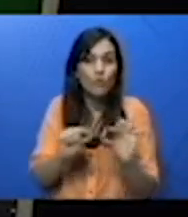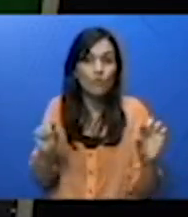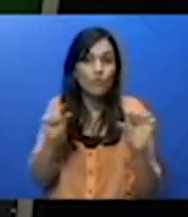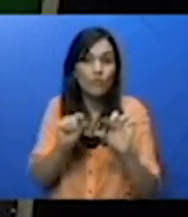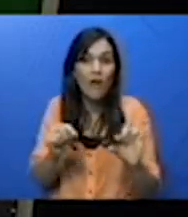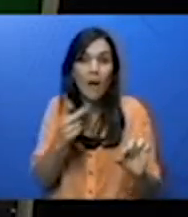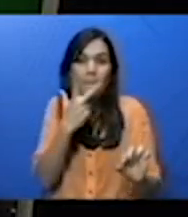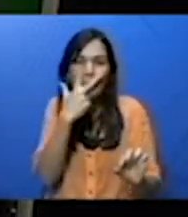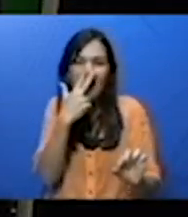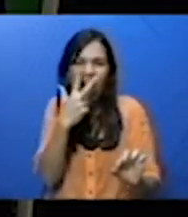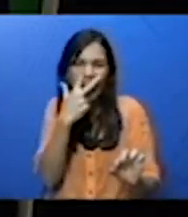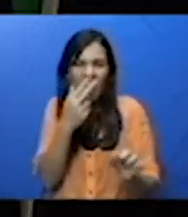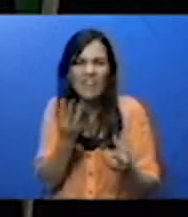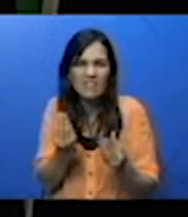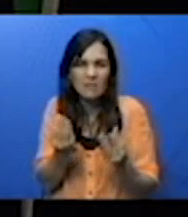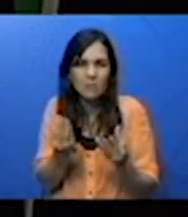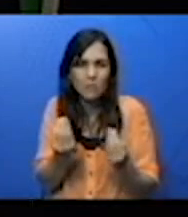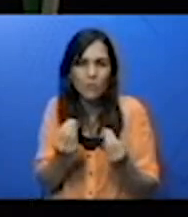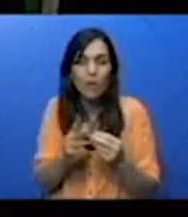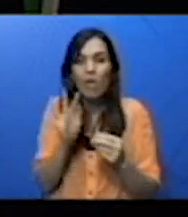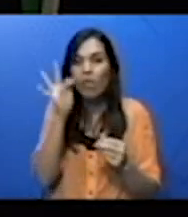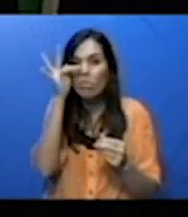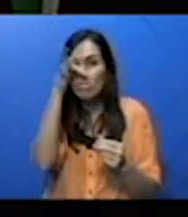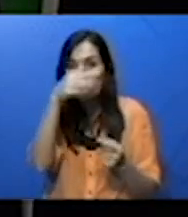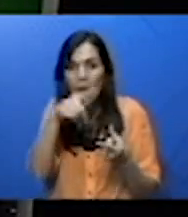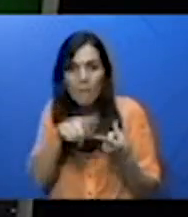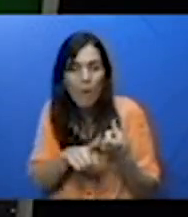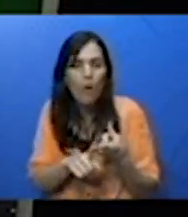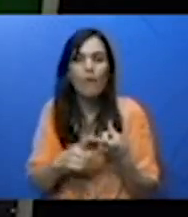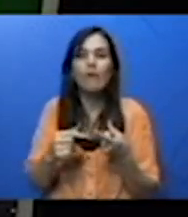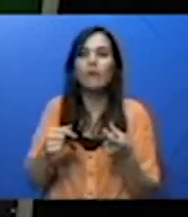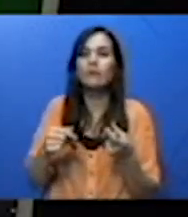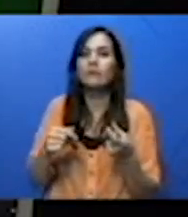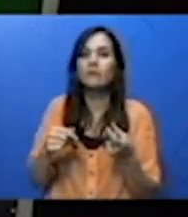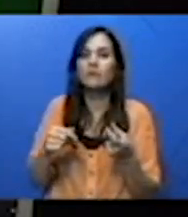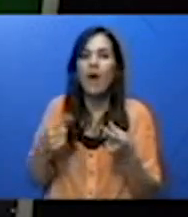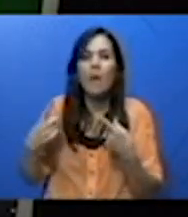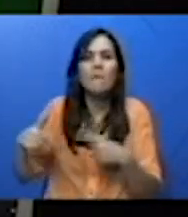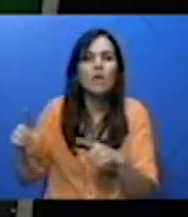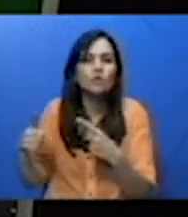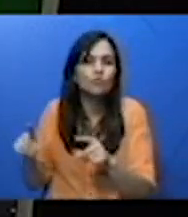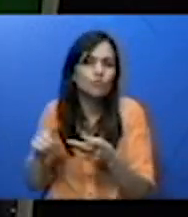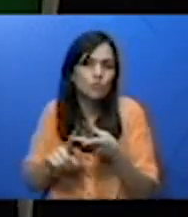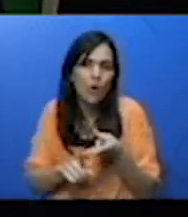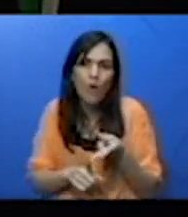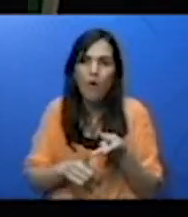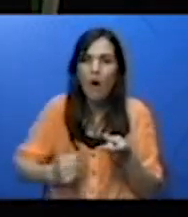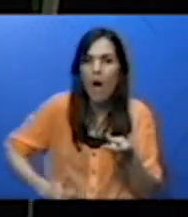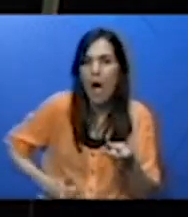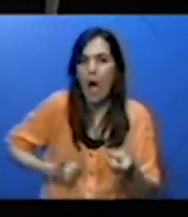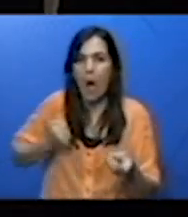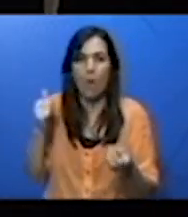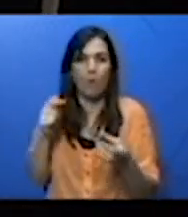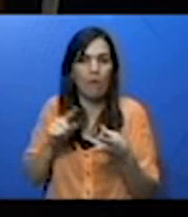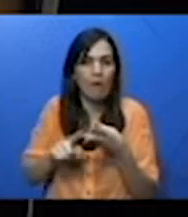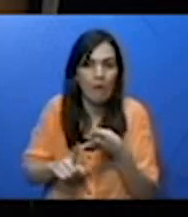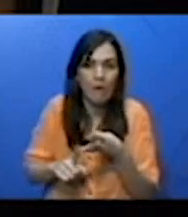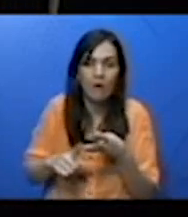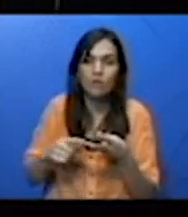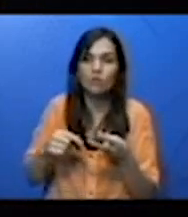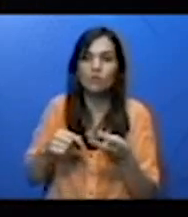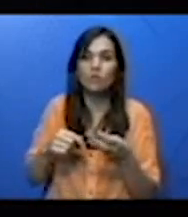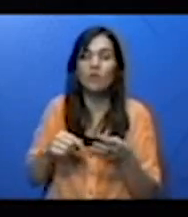para vocês na ordem que vinha? Teimosa, presunçosa, arrogante, renitente. São